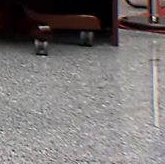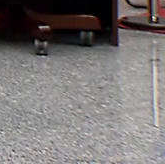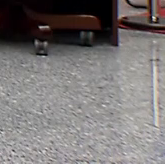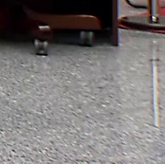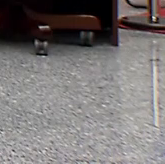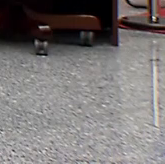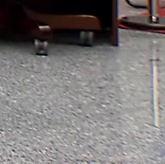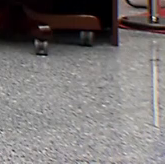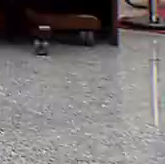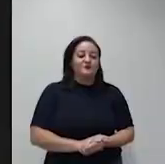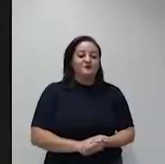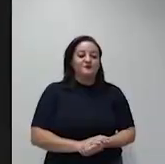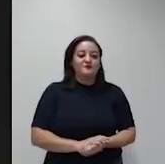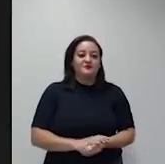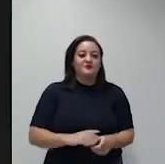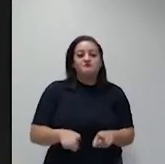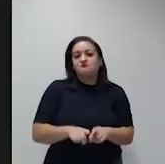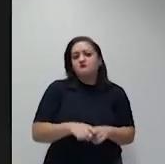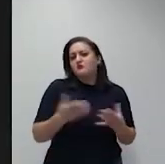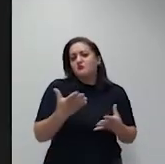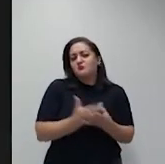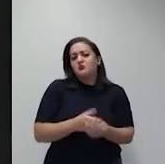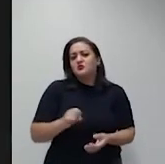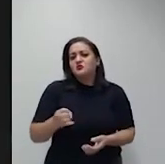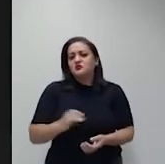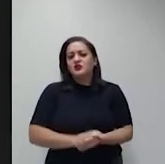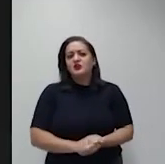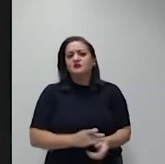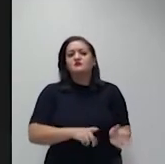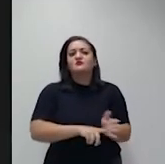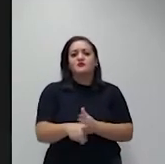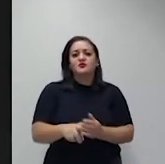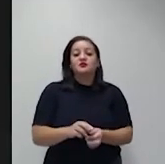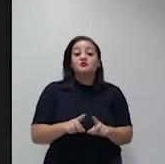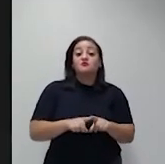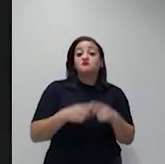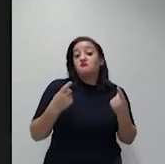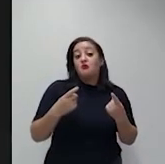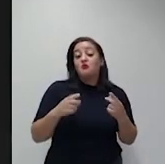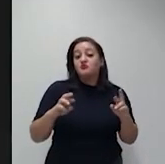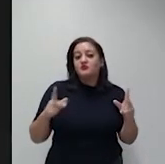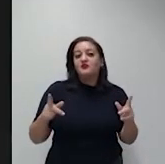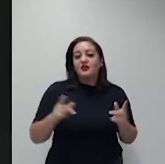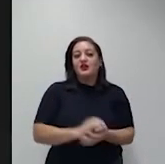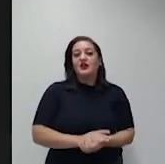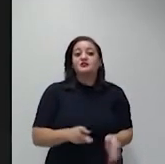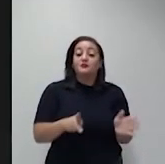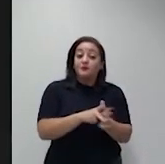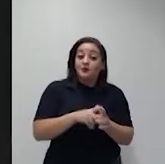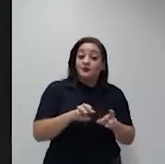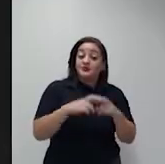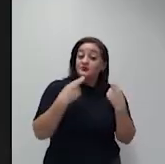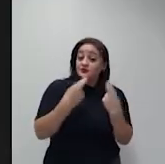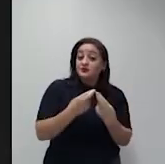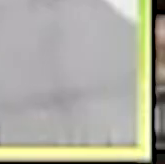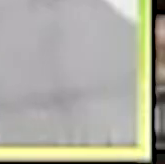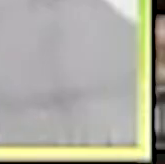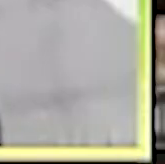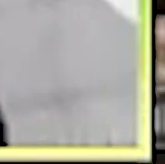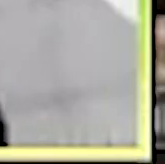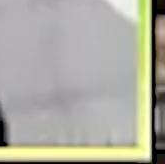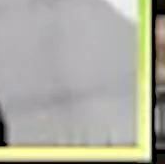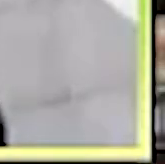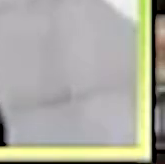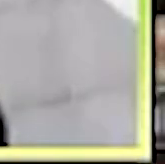entraram na casa do acusado o relatório o Corpus Ministro Sebastião Reis Júnior destacou que o texto da nova lei